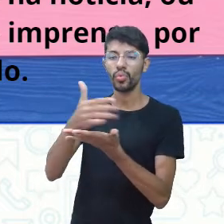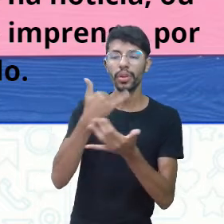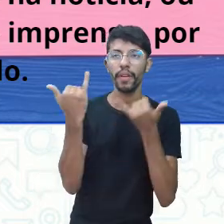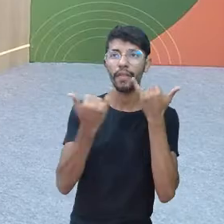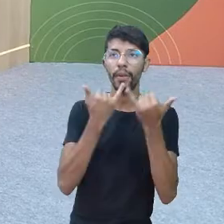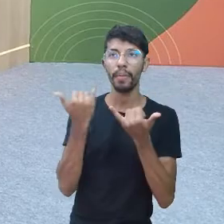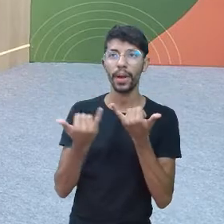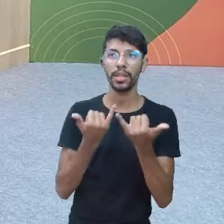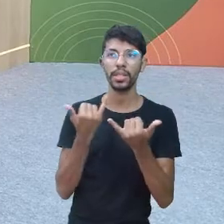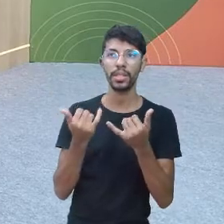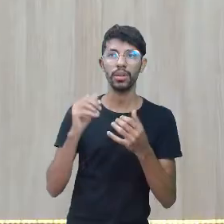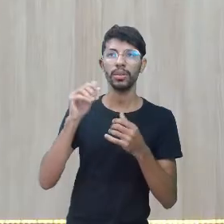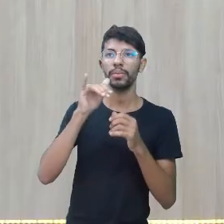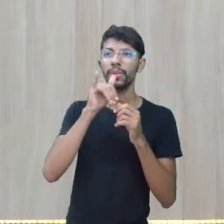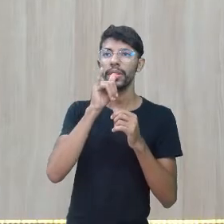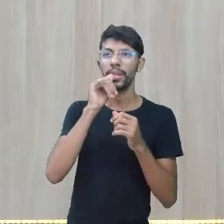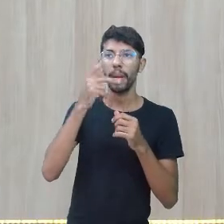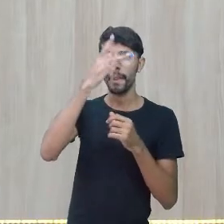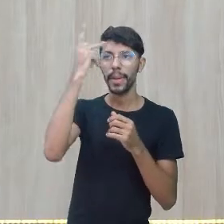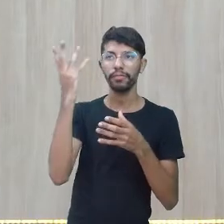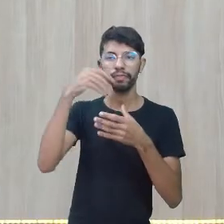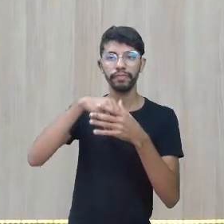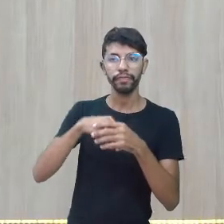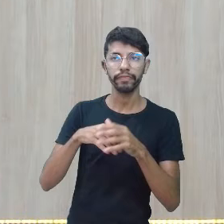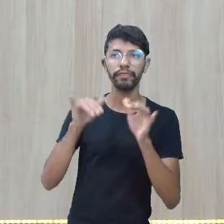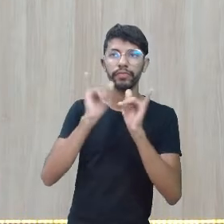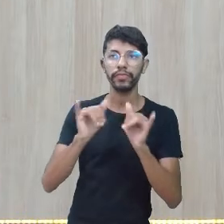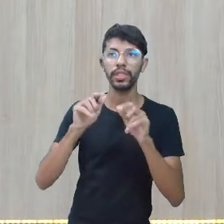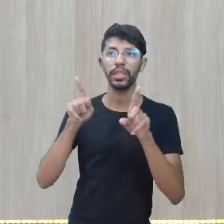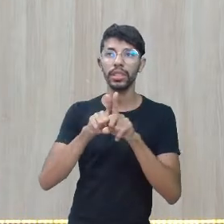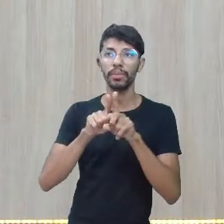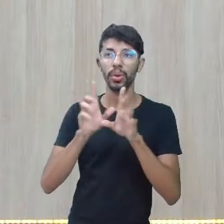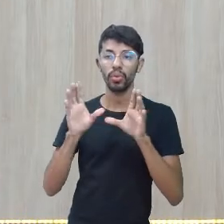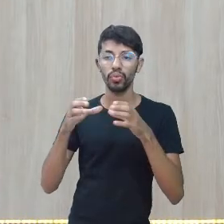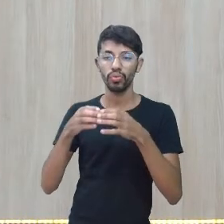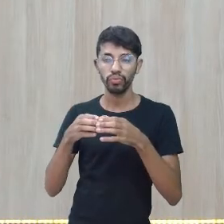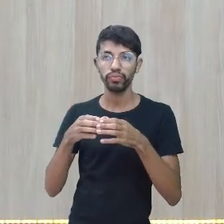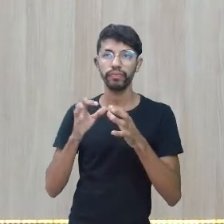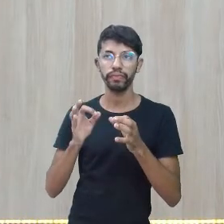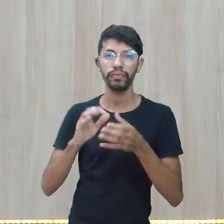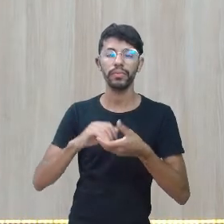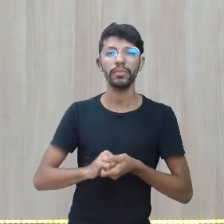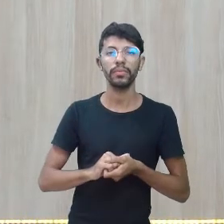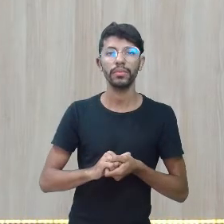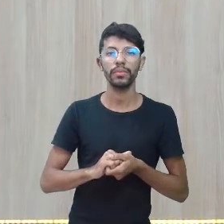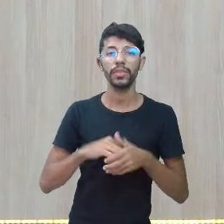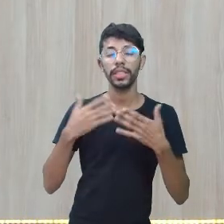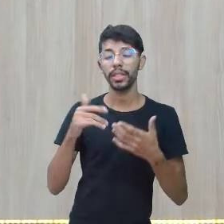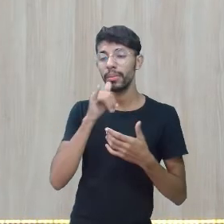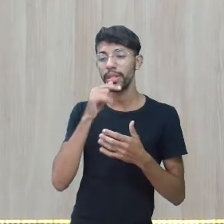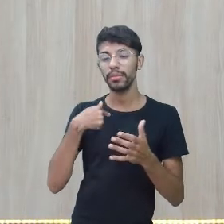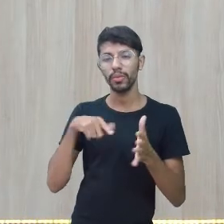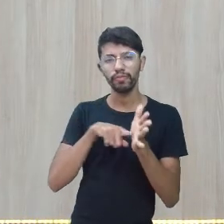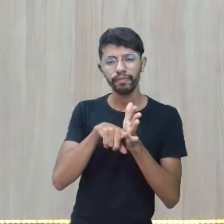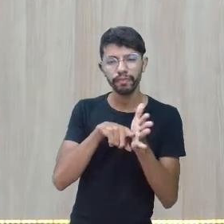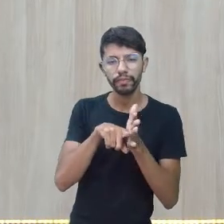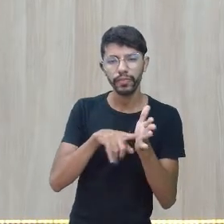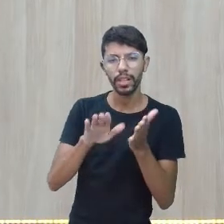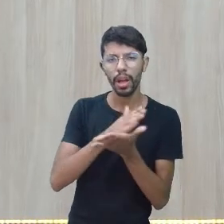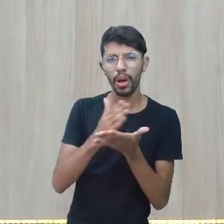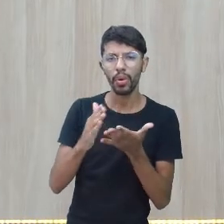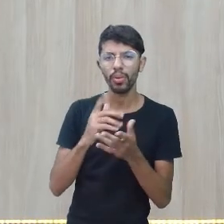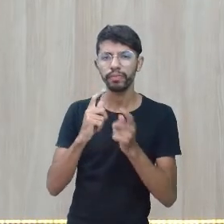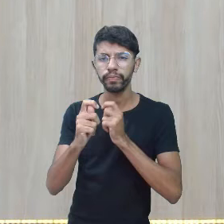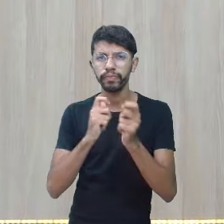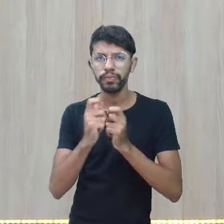exemplo. Então, quando eu estou investigando uma matéria ou uma reportagem para fazê-la, eu preciso... Lembra que eu falei